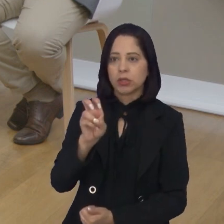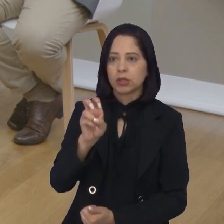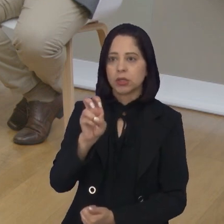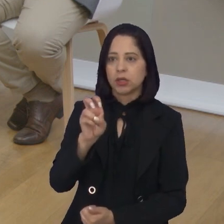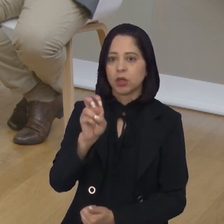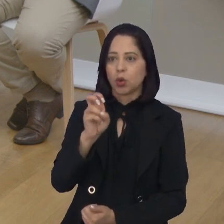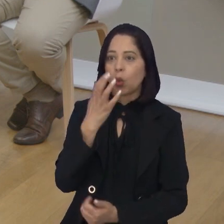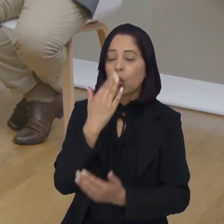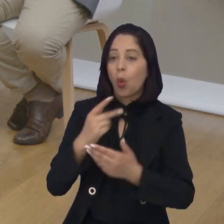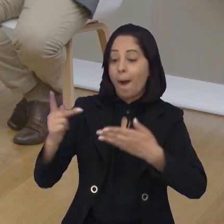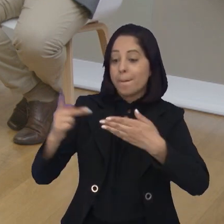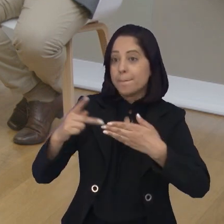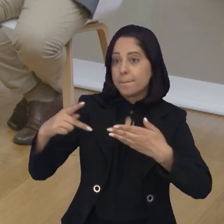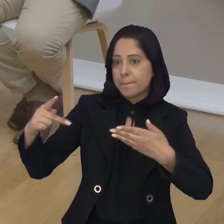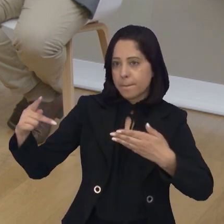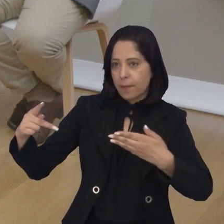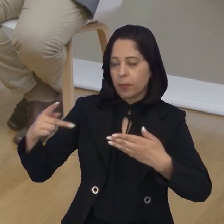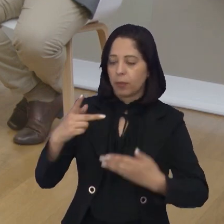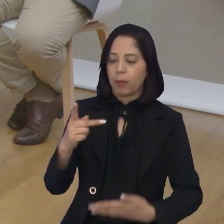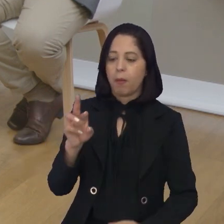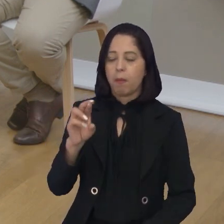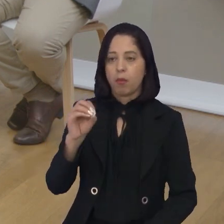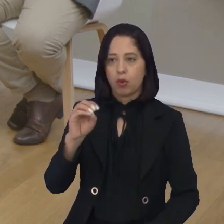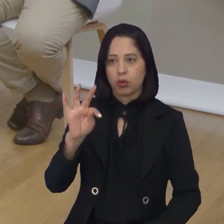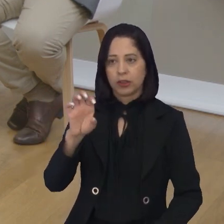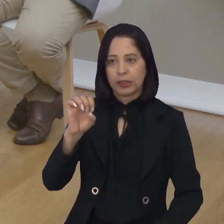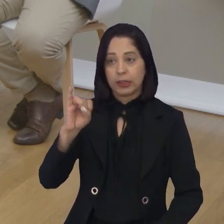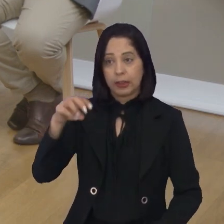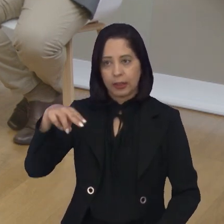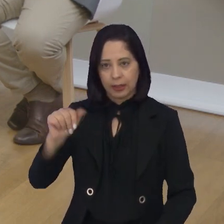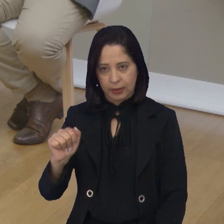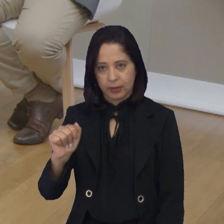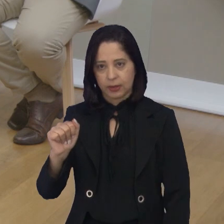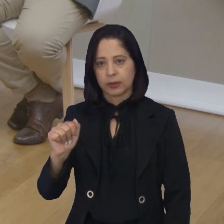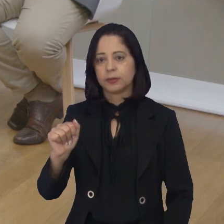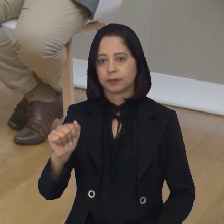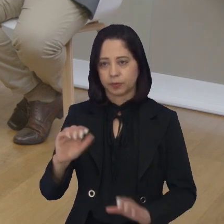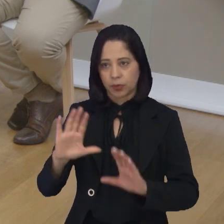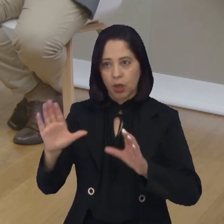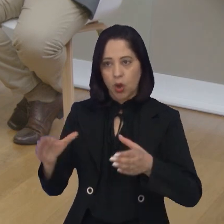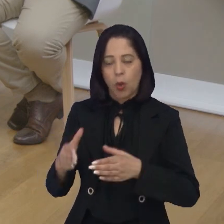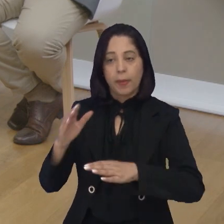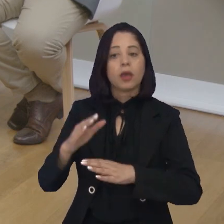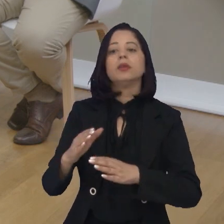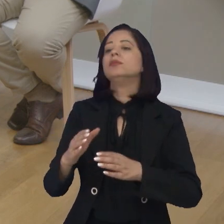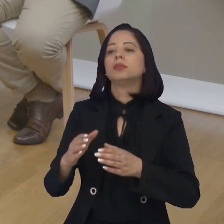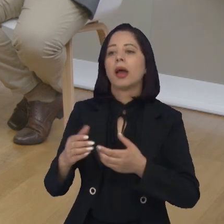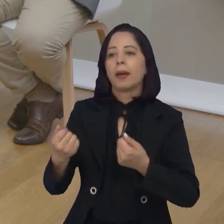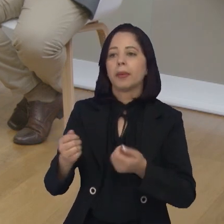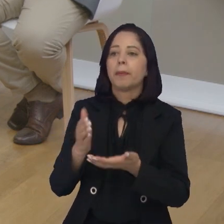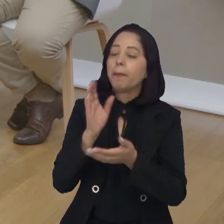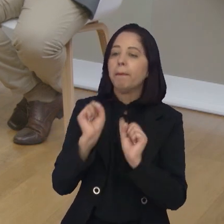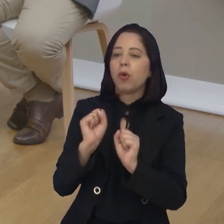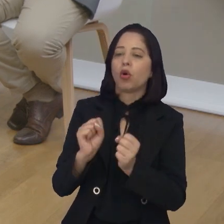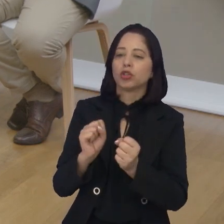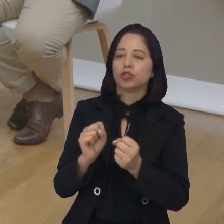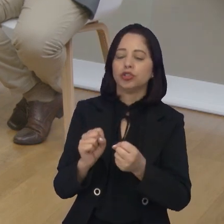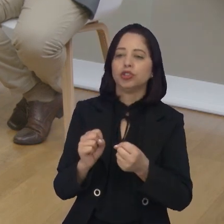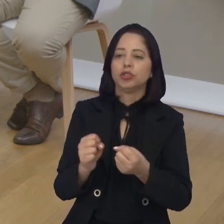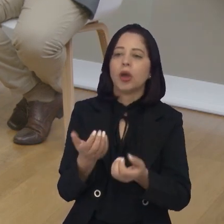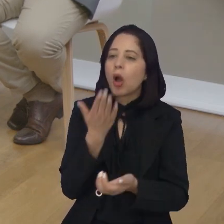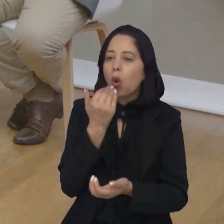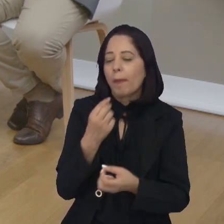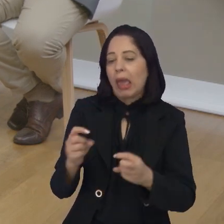que você deve ingerir durante o dia. Né? Não numa só refeição, tem que fracionar pelo menos em 3, 4 refeições essa